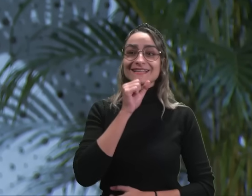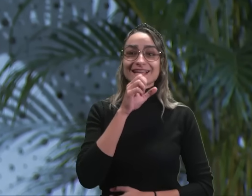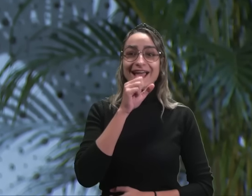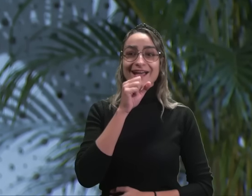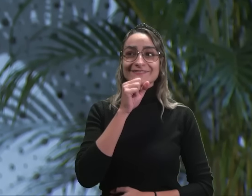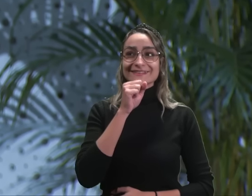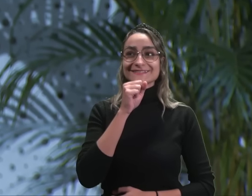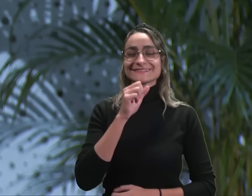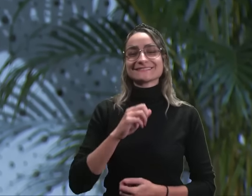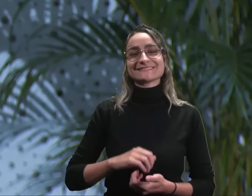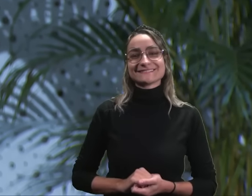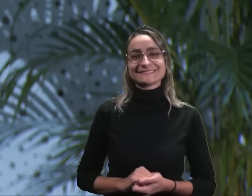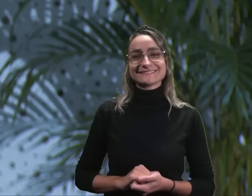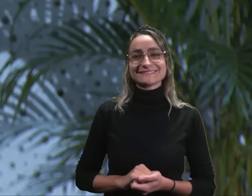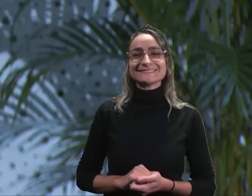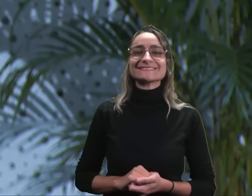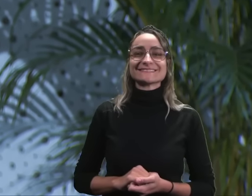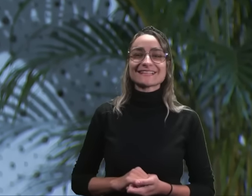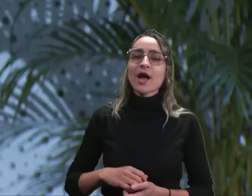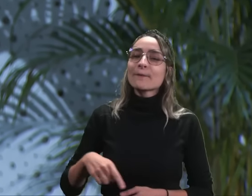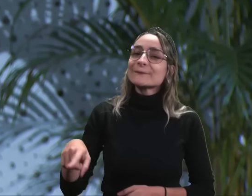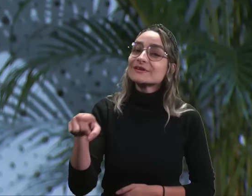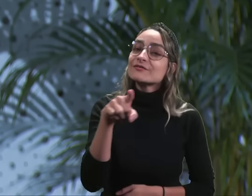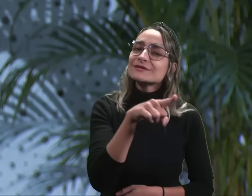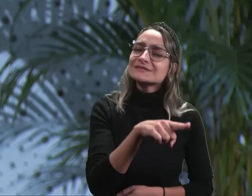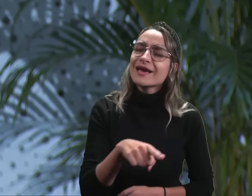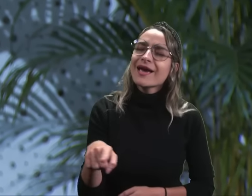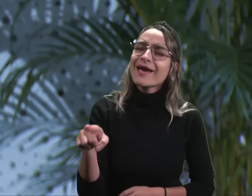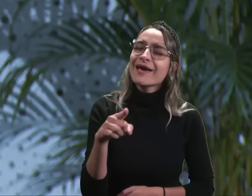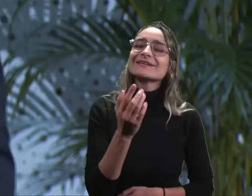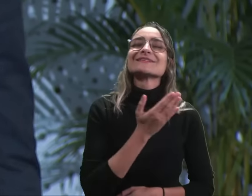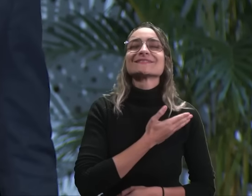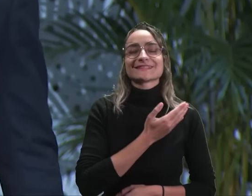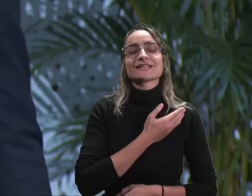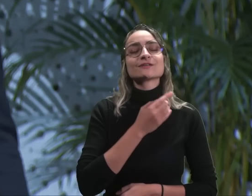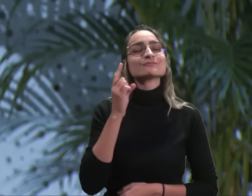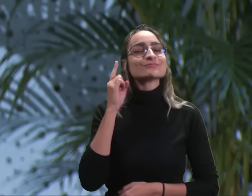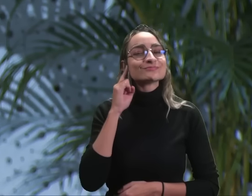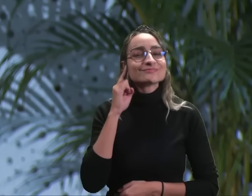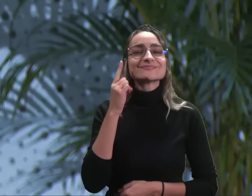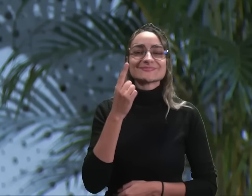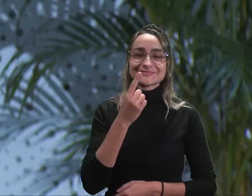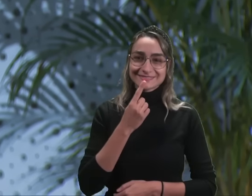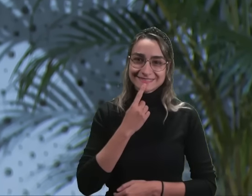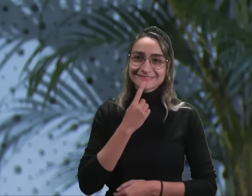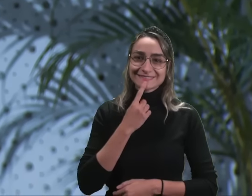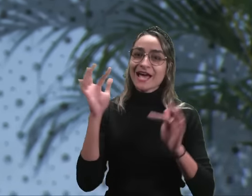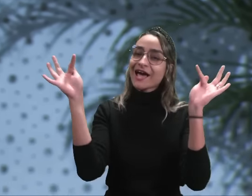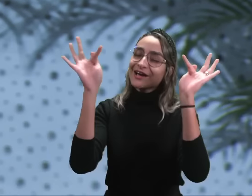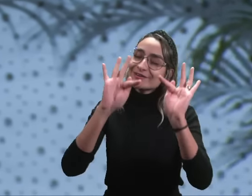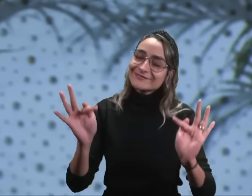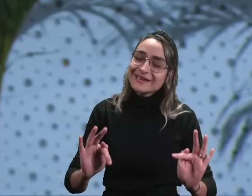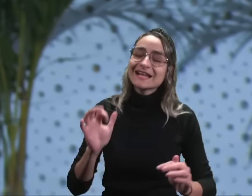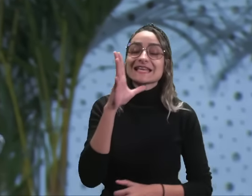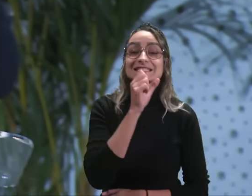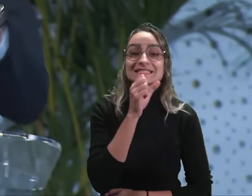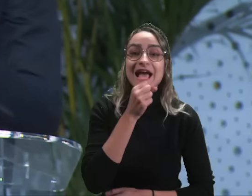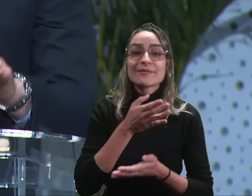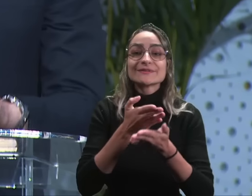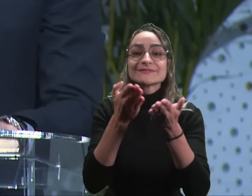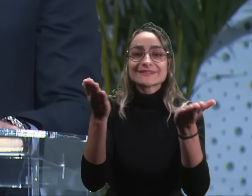assim por nossos irmãos deficientes auditivos feliz sábado